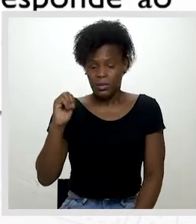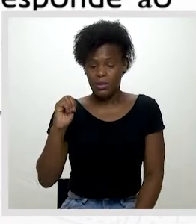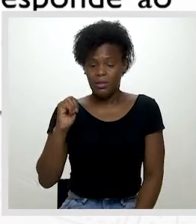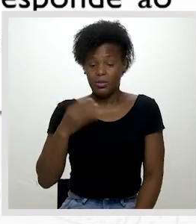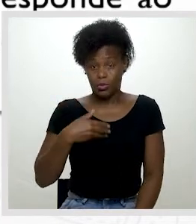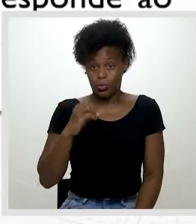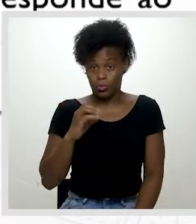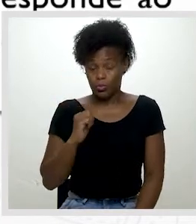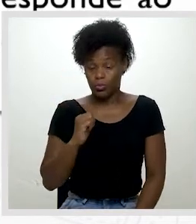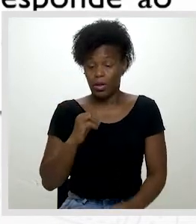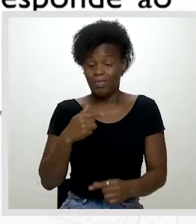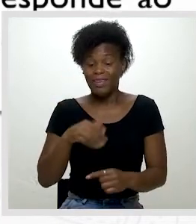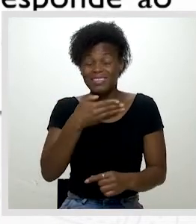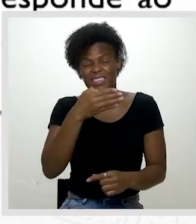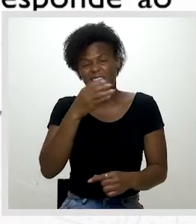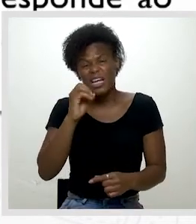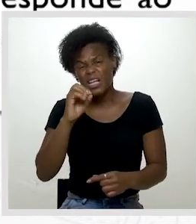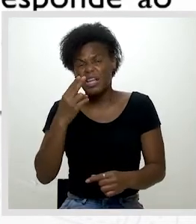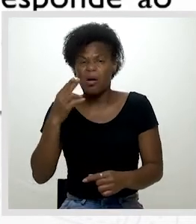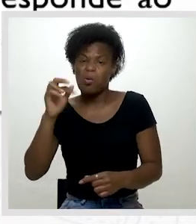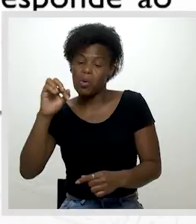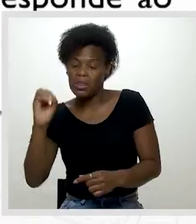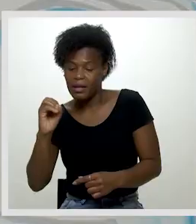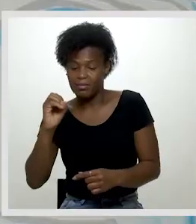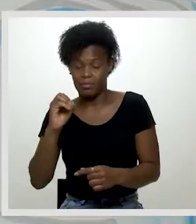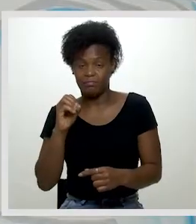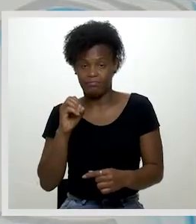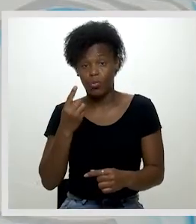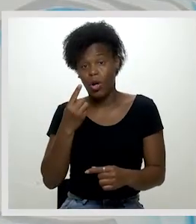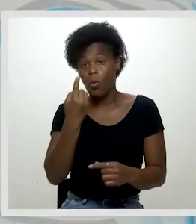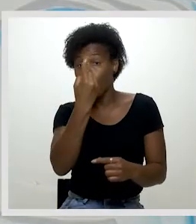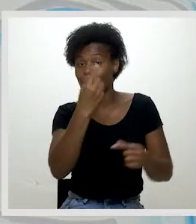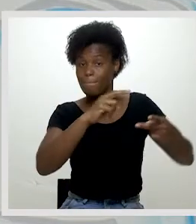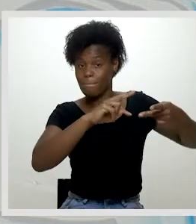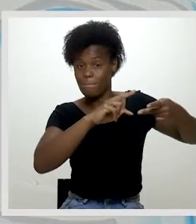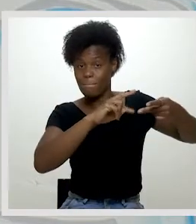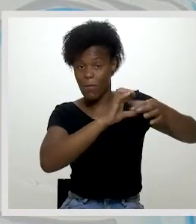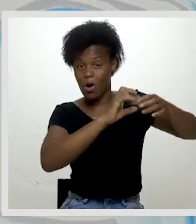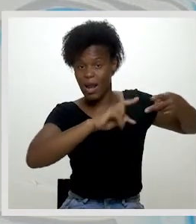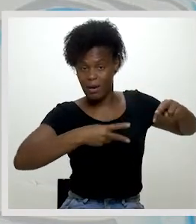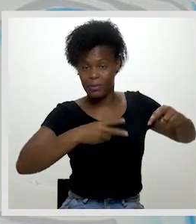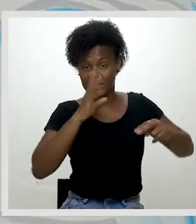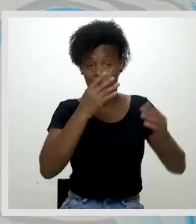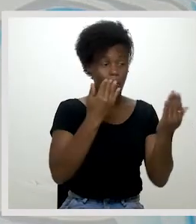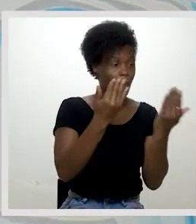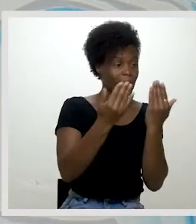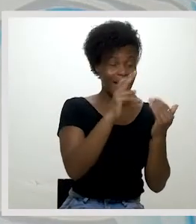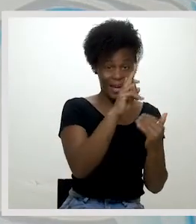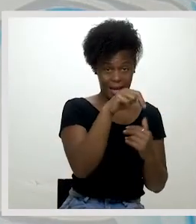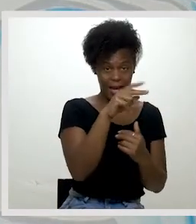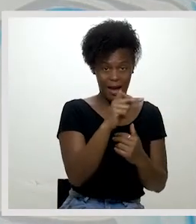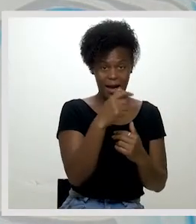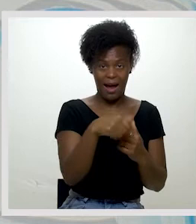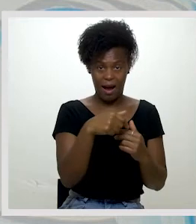80 nucleótidos por molécula. Se nós compararmos, por exemplo, com o RNA, as moléculas do RNA